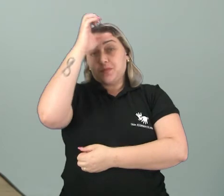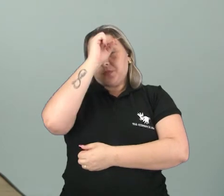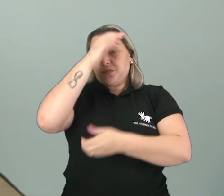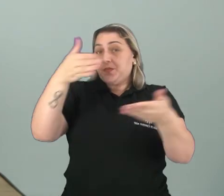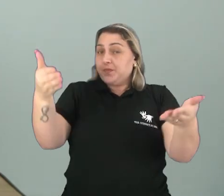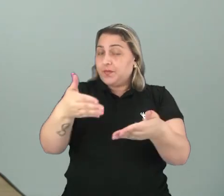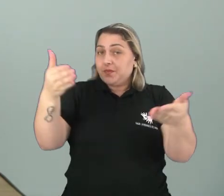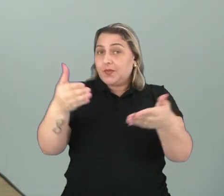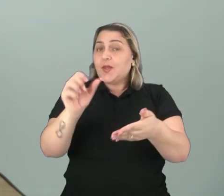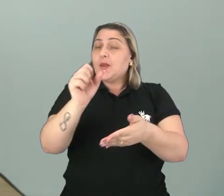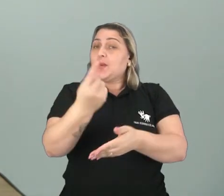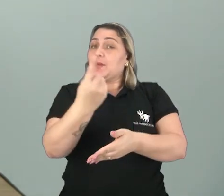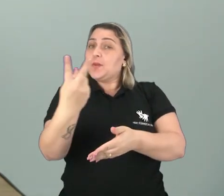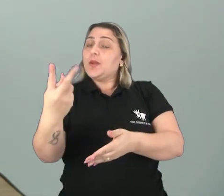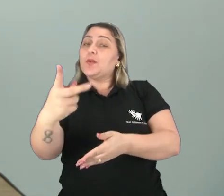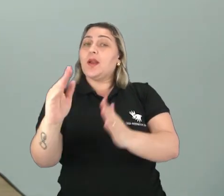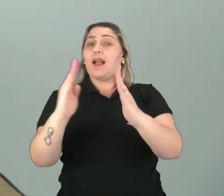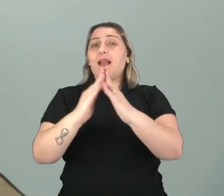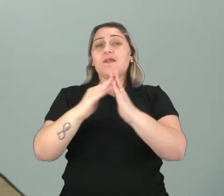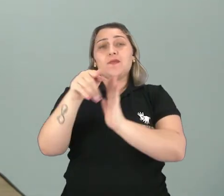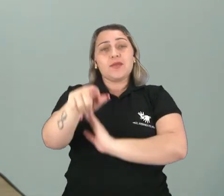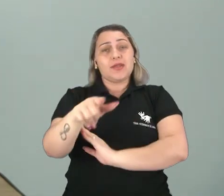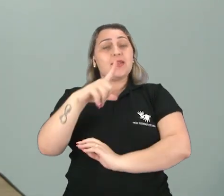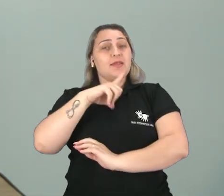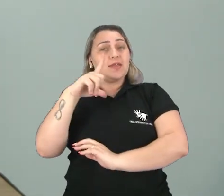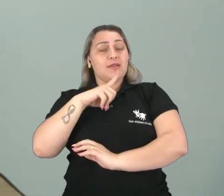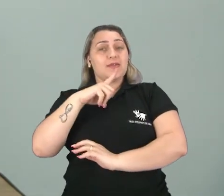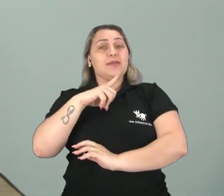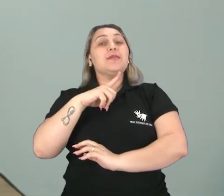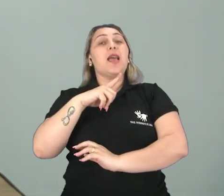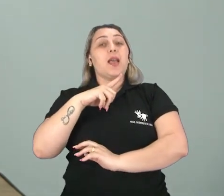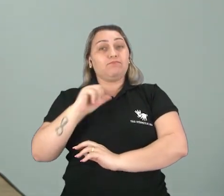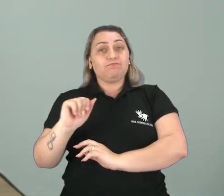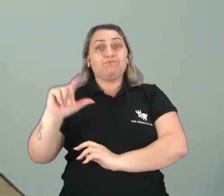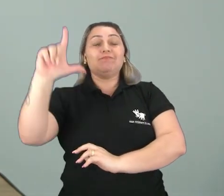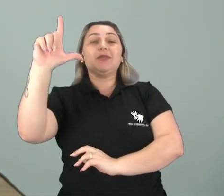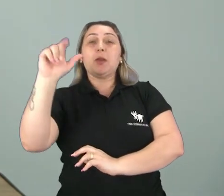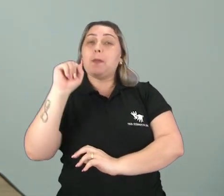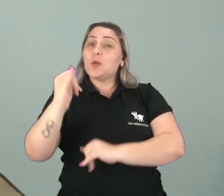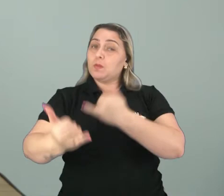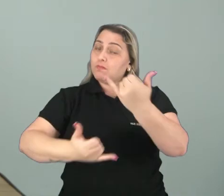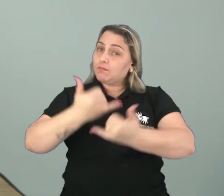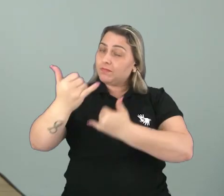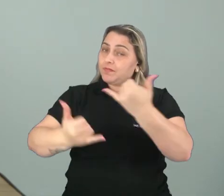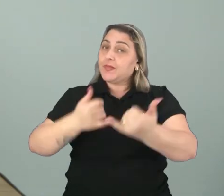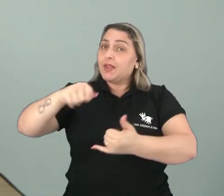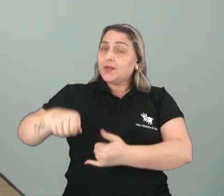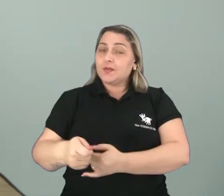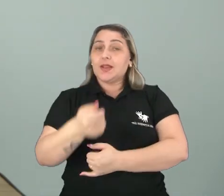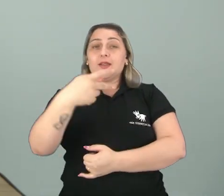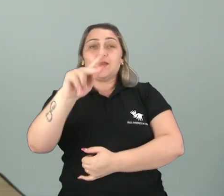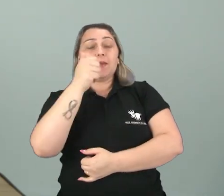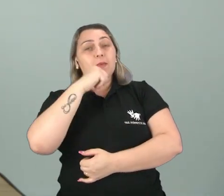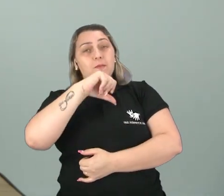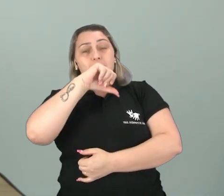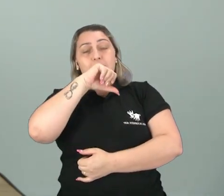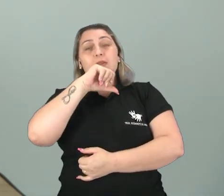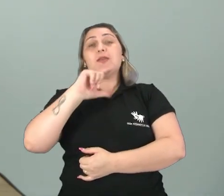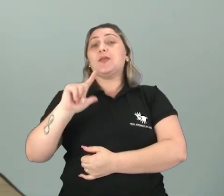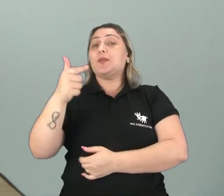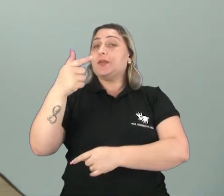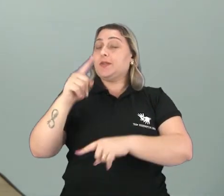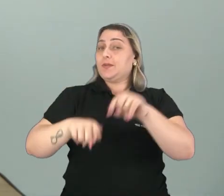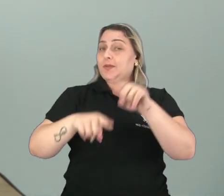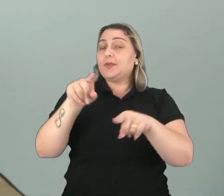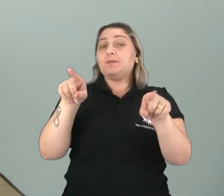aprendizado de hoje e conta aí na sua casa aquilo que você possui em grandes quantidades. Pode ser os seus brinquedos, as colheres da mamãe e tantas